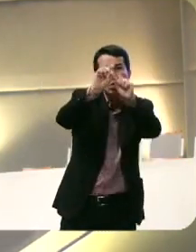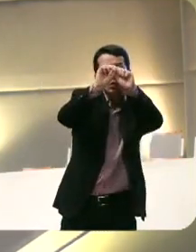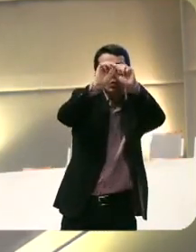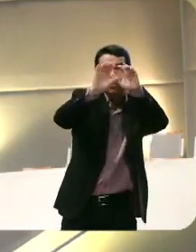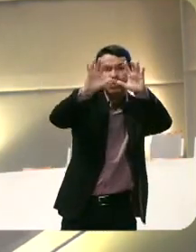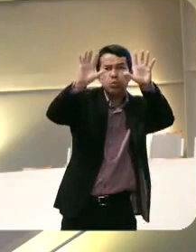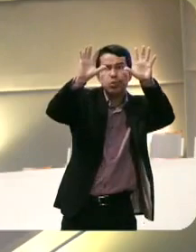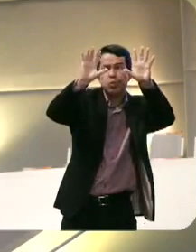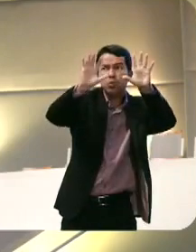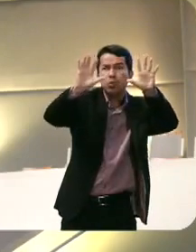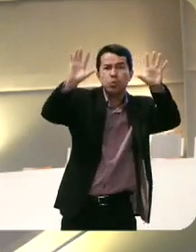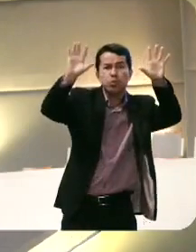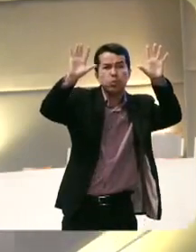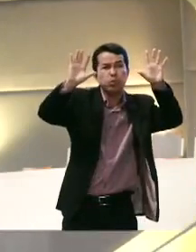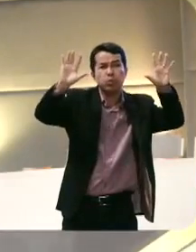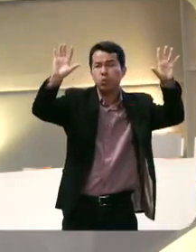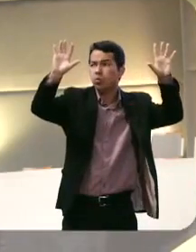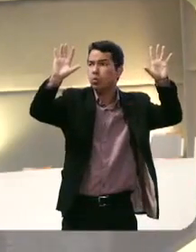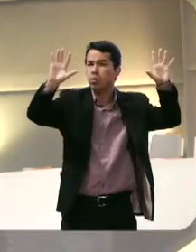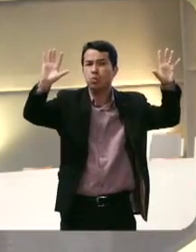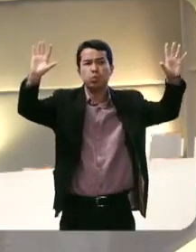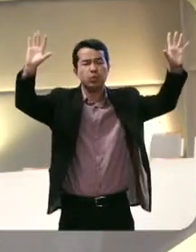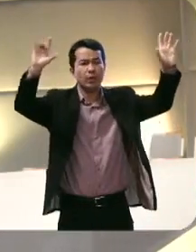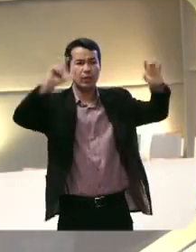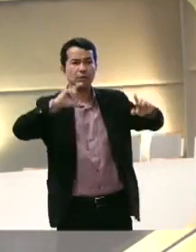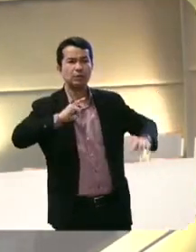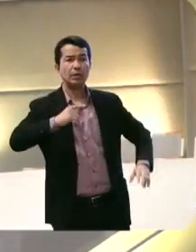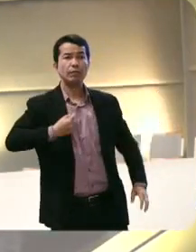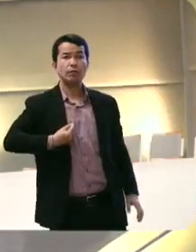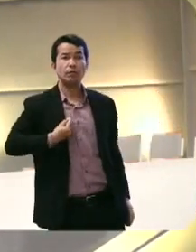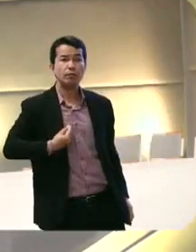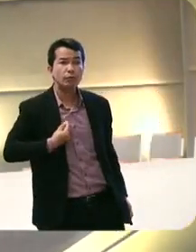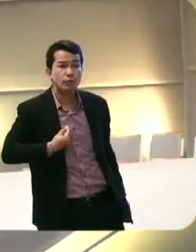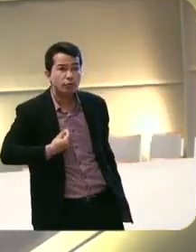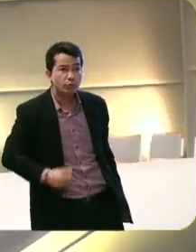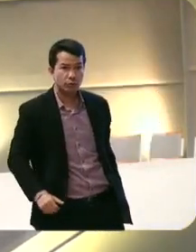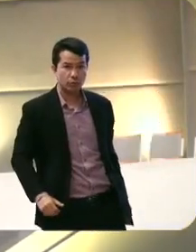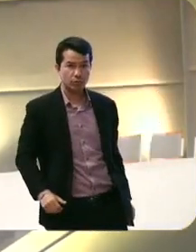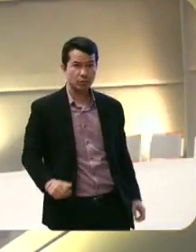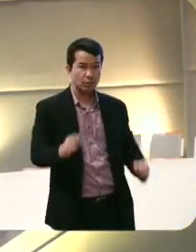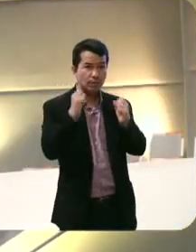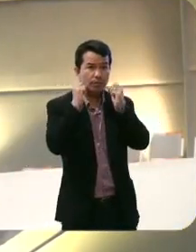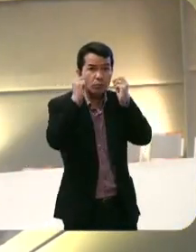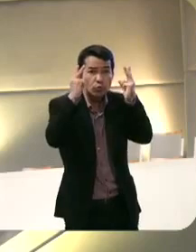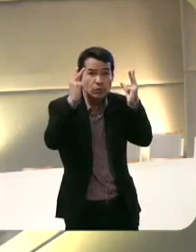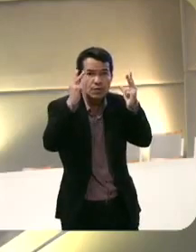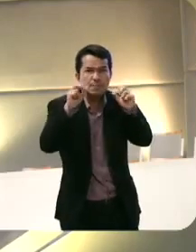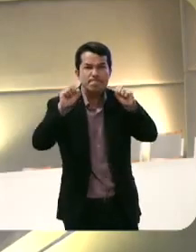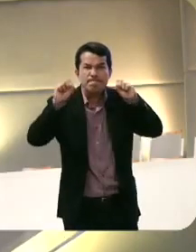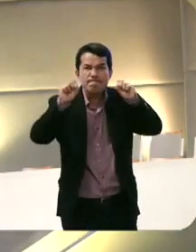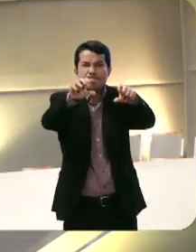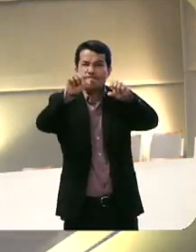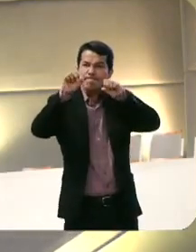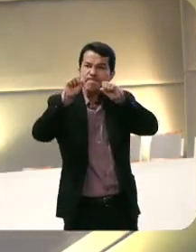embora. O que aquele homem estava fazendo? Ensinando aquele povo a buscar a